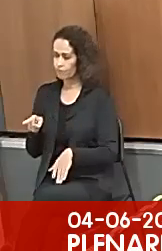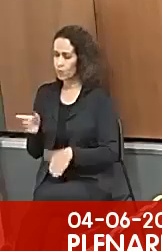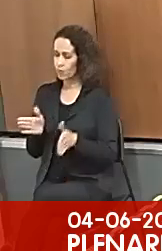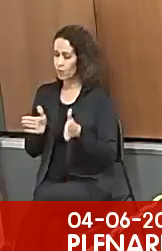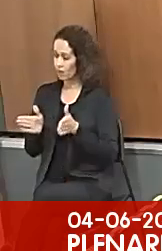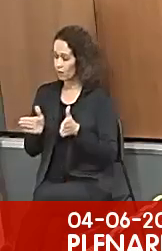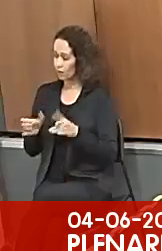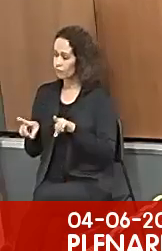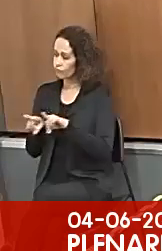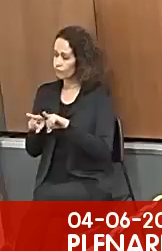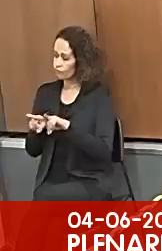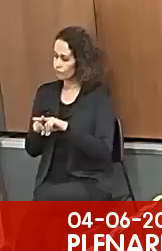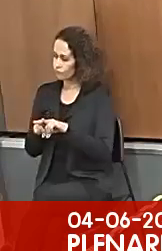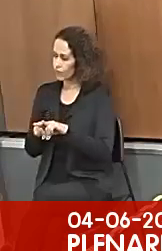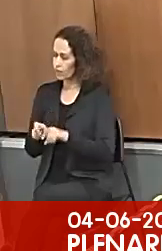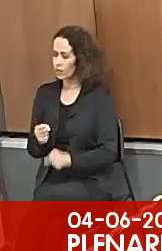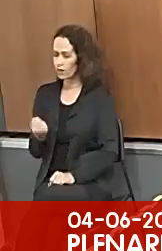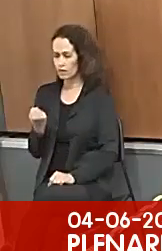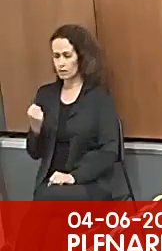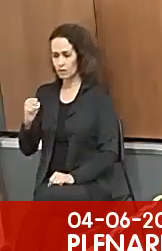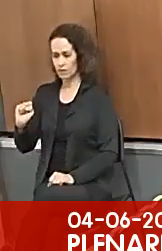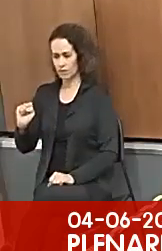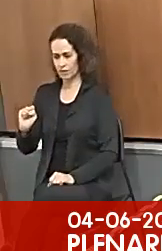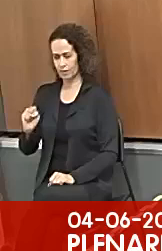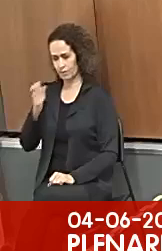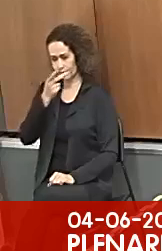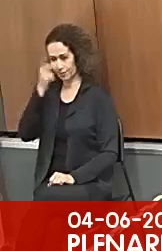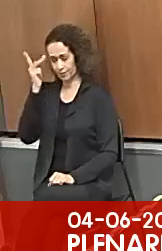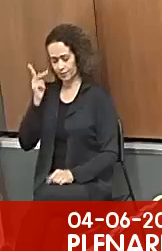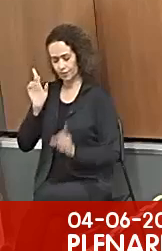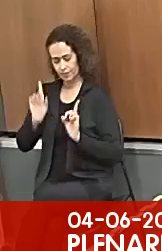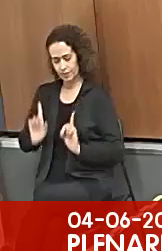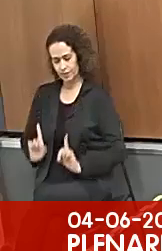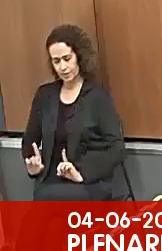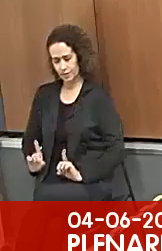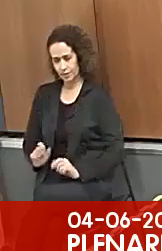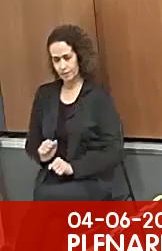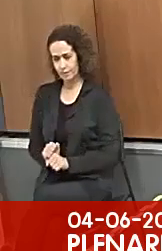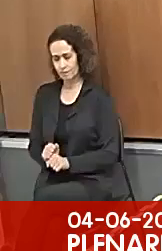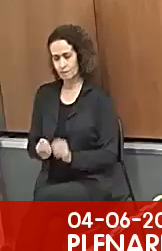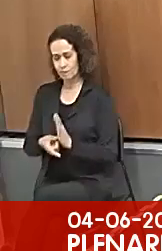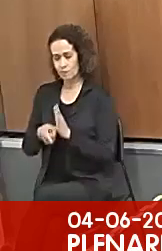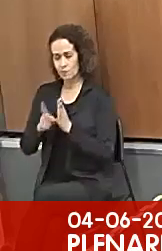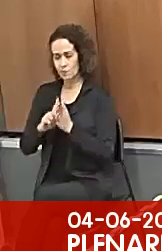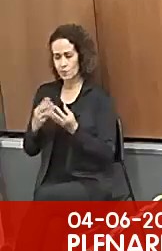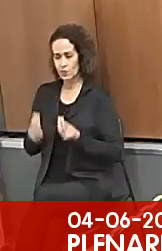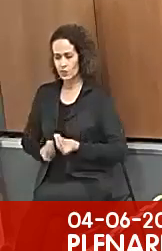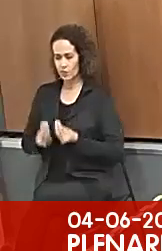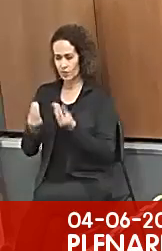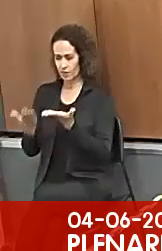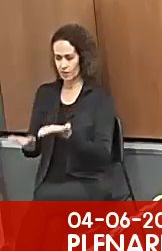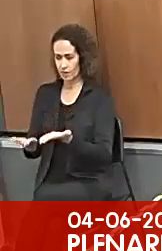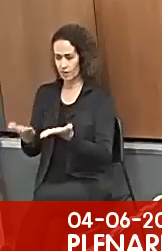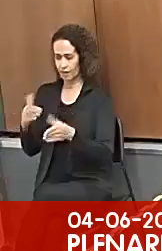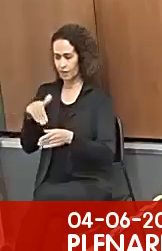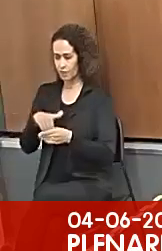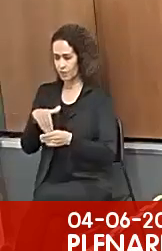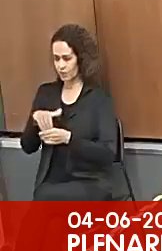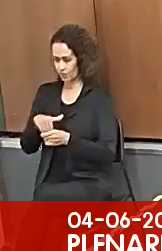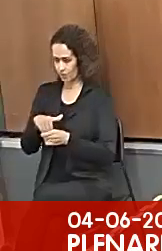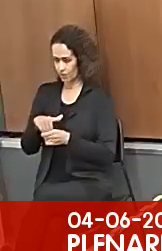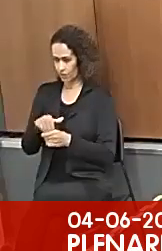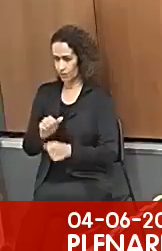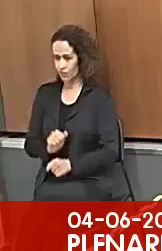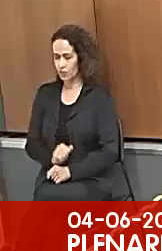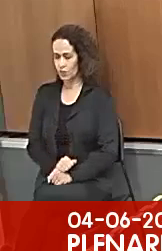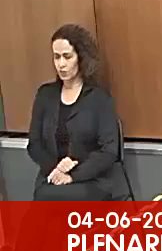dessa causa da defesa das pessoas com deficiência. Quero registrar aqui, antes de fazer a entrega dos votos, que, através